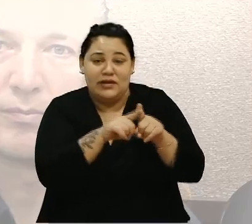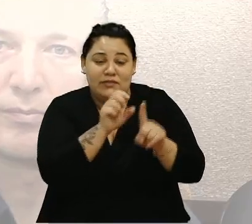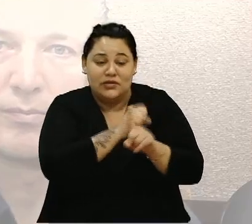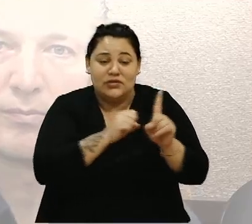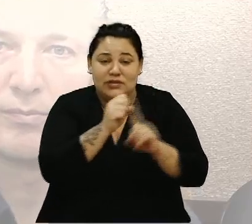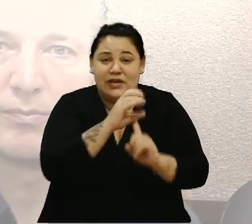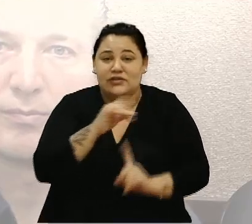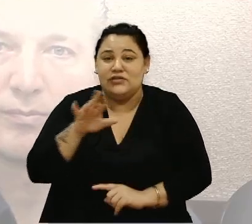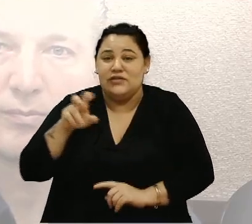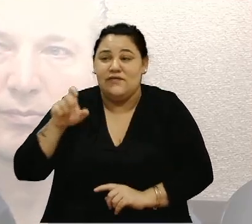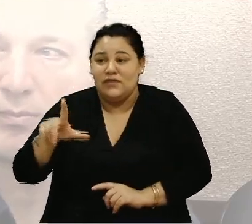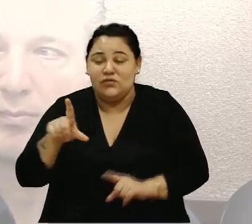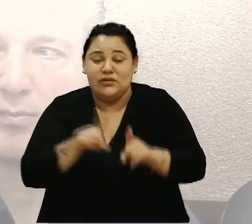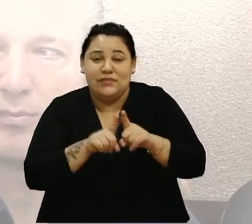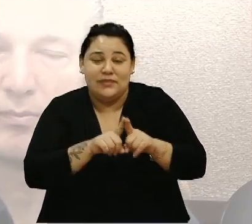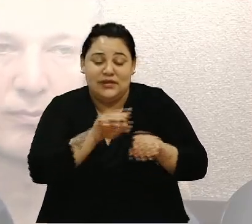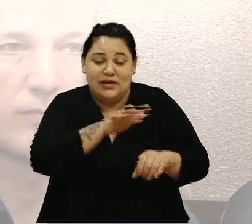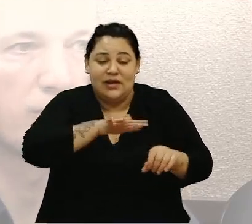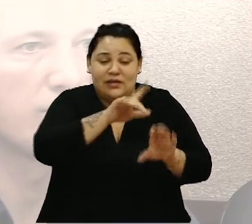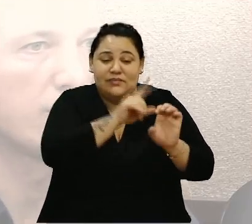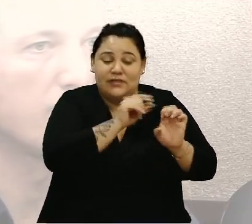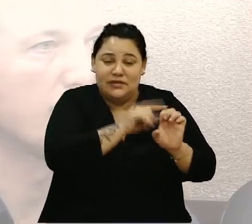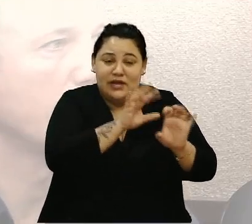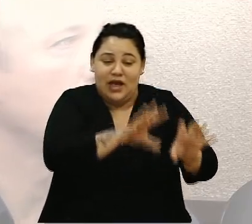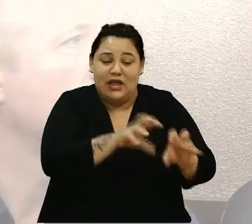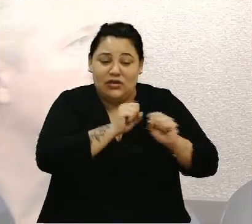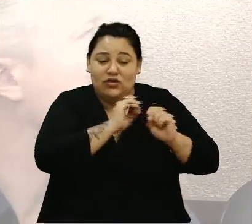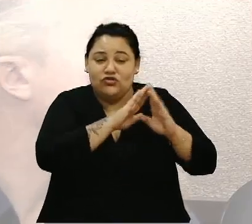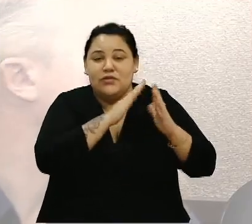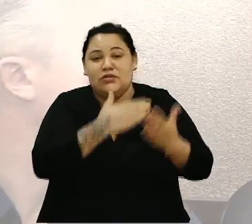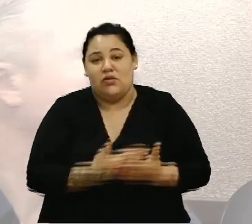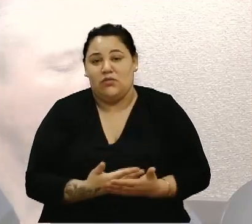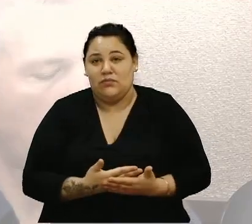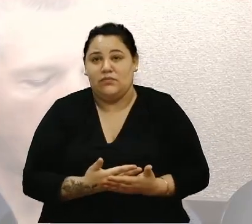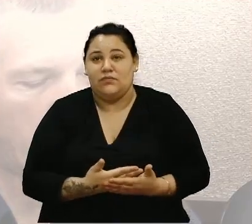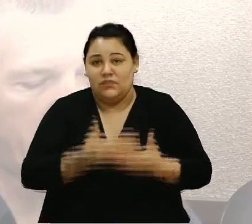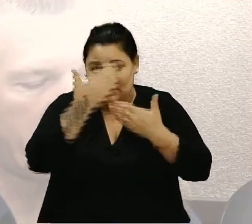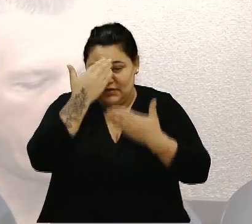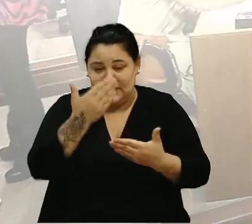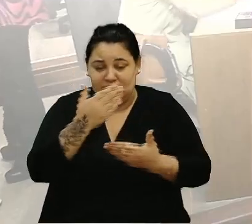civil e empresarial adote uma escola. Obrigado, senhora presidente.